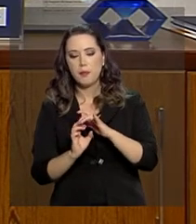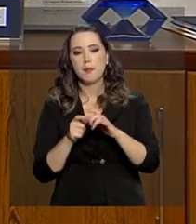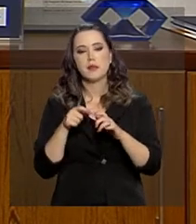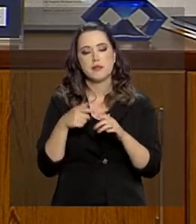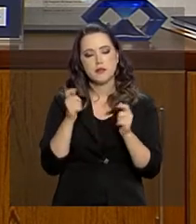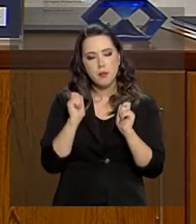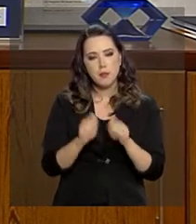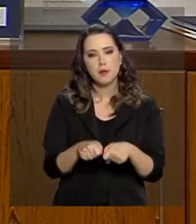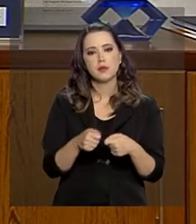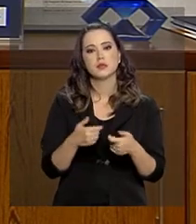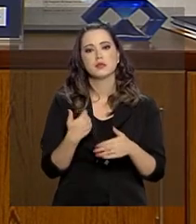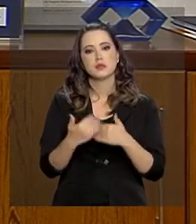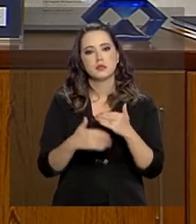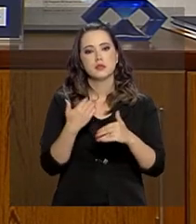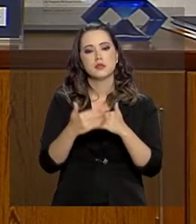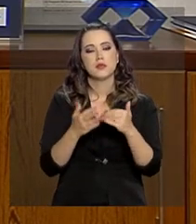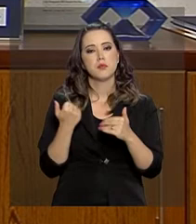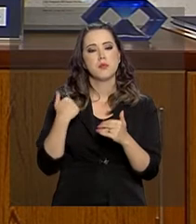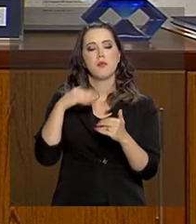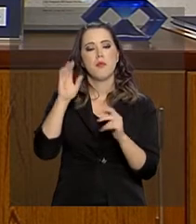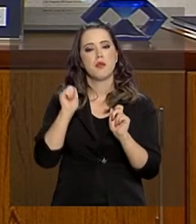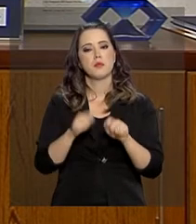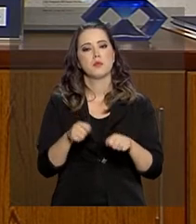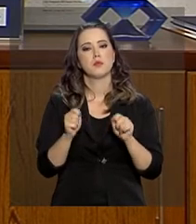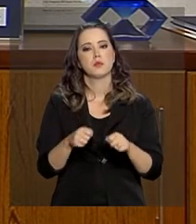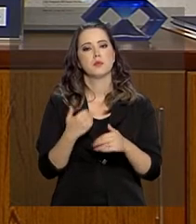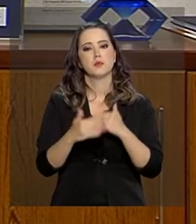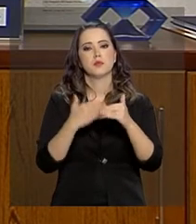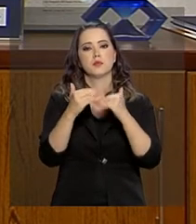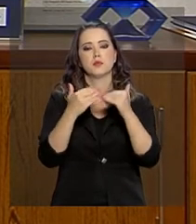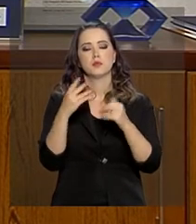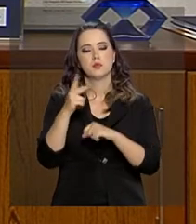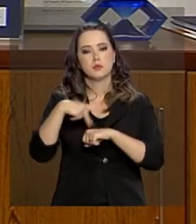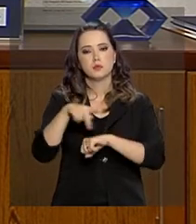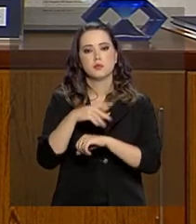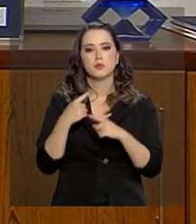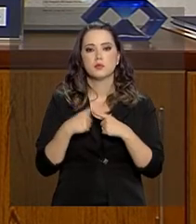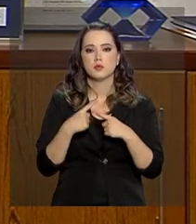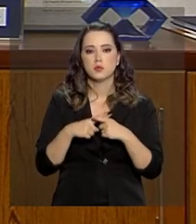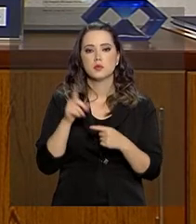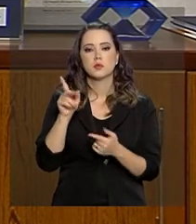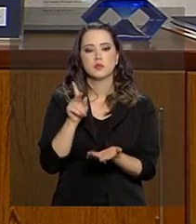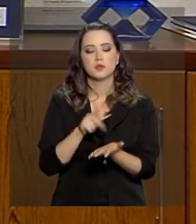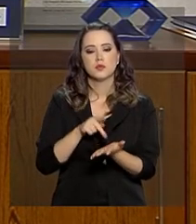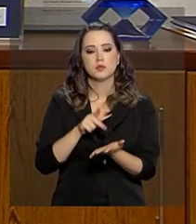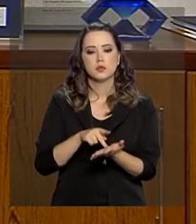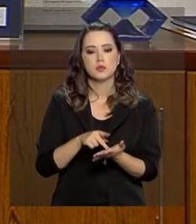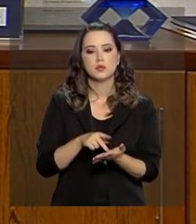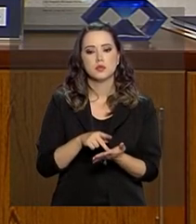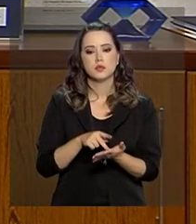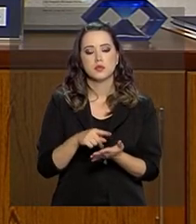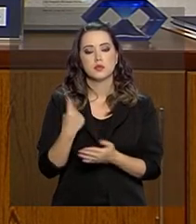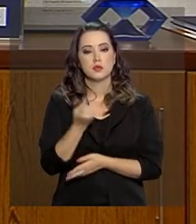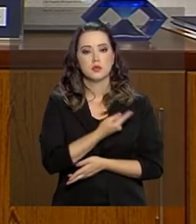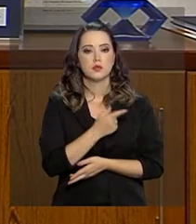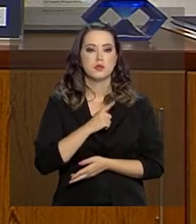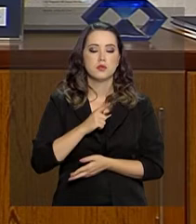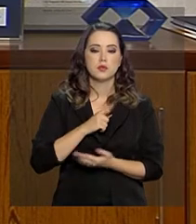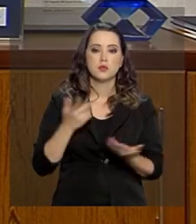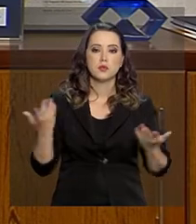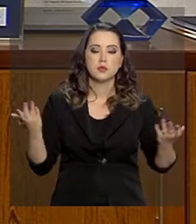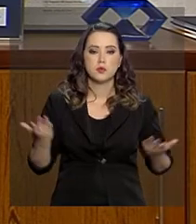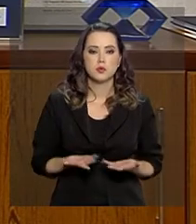empresário tenha mais condições de empreender no país porque de fato nós temos um